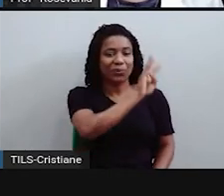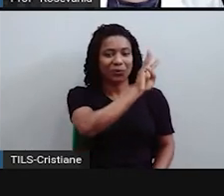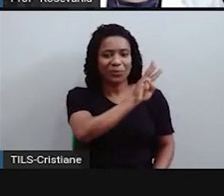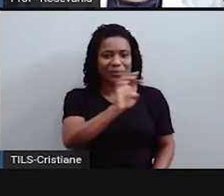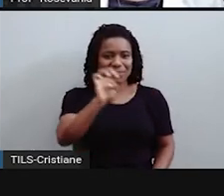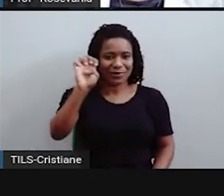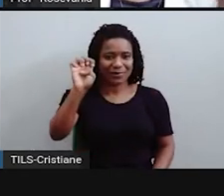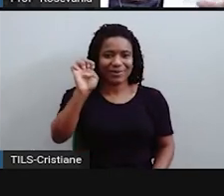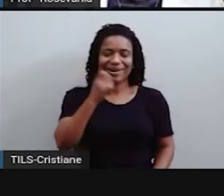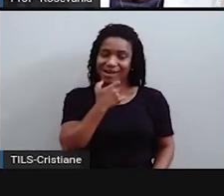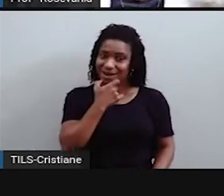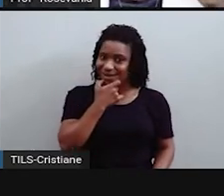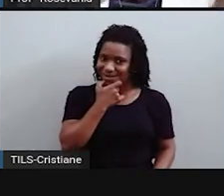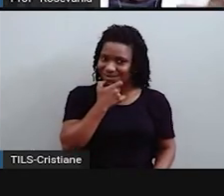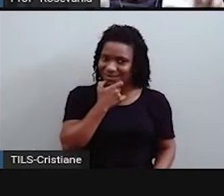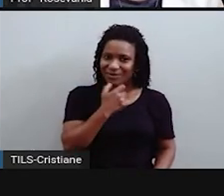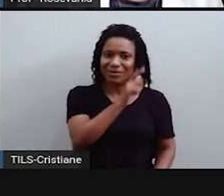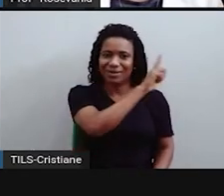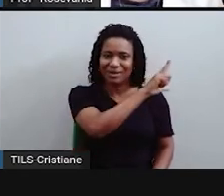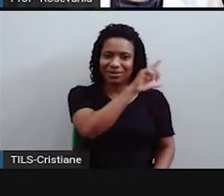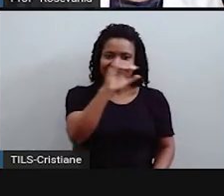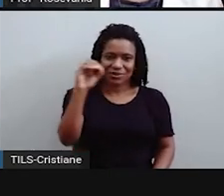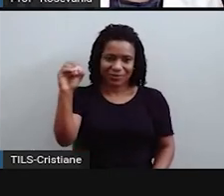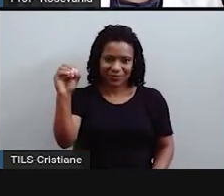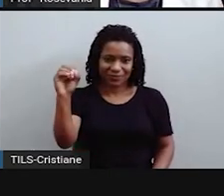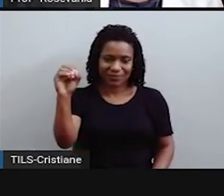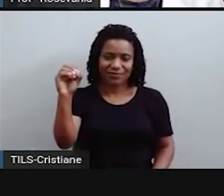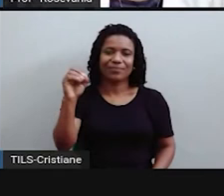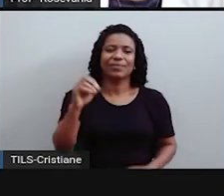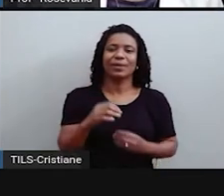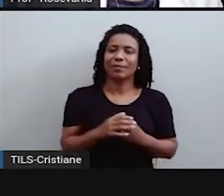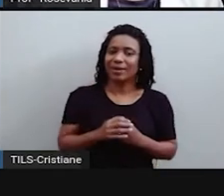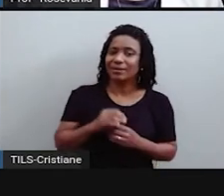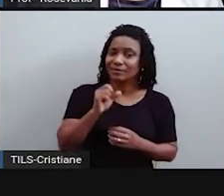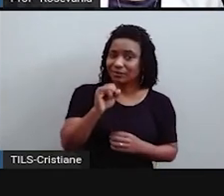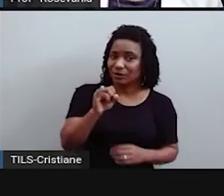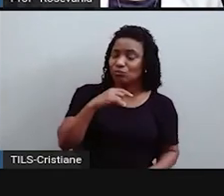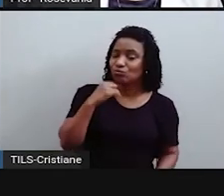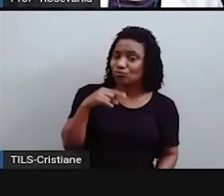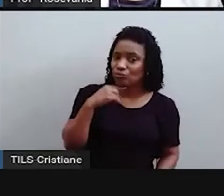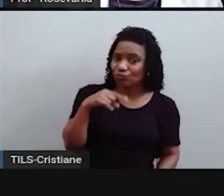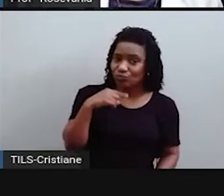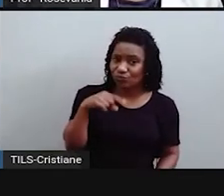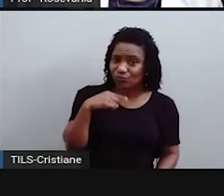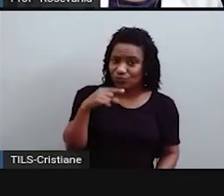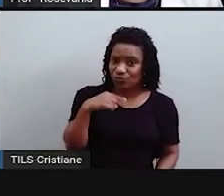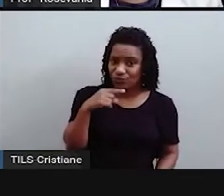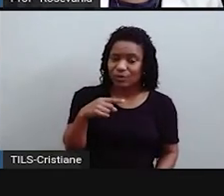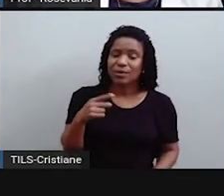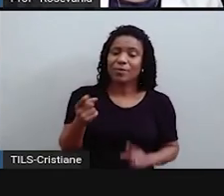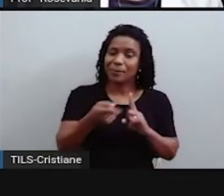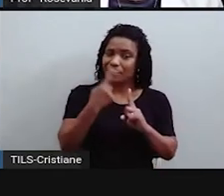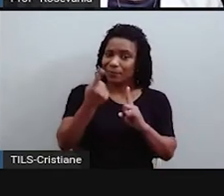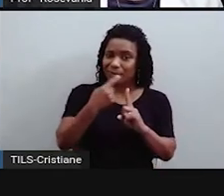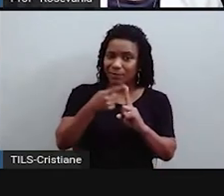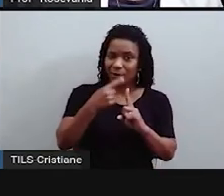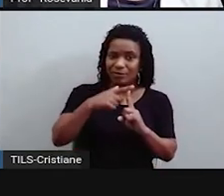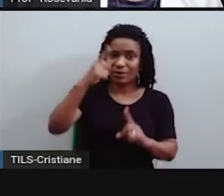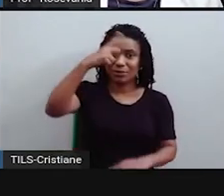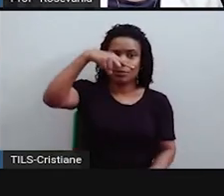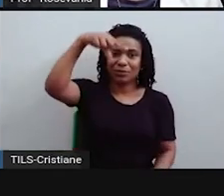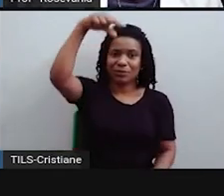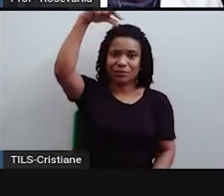pontinhos. Então, para aqueles, né, que ficavam um pouquinho na dúvida de como fazer, é interessante fazer primeiro os